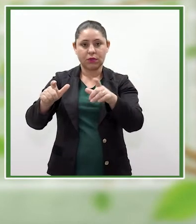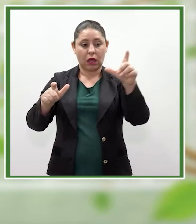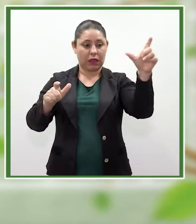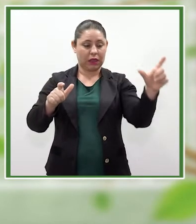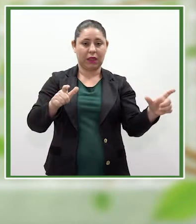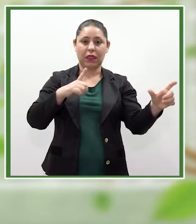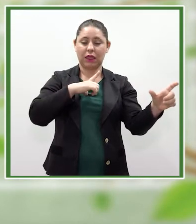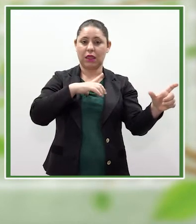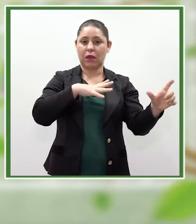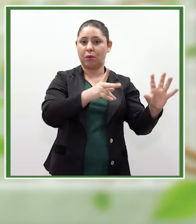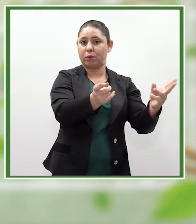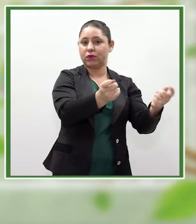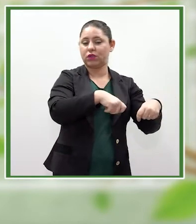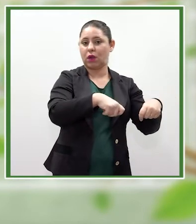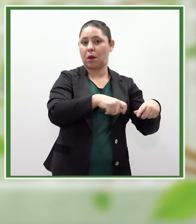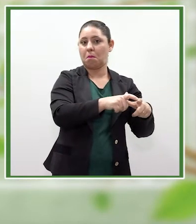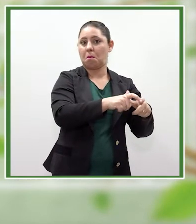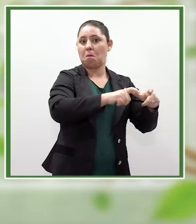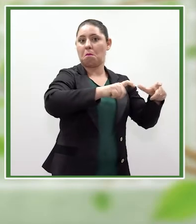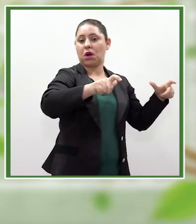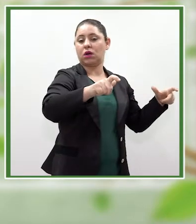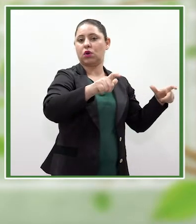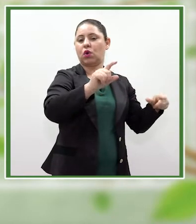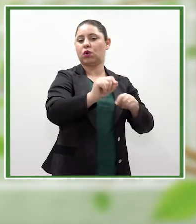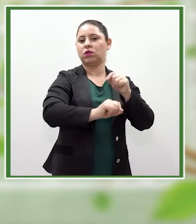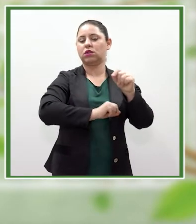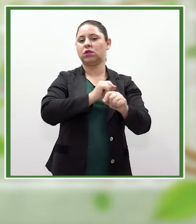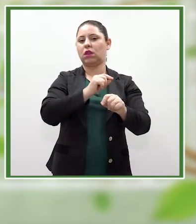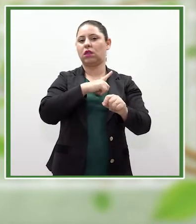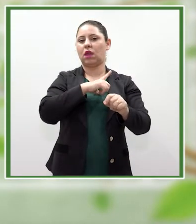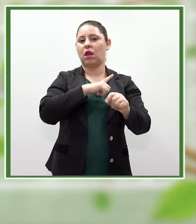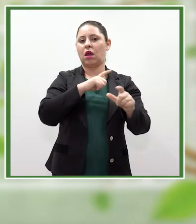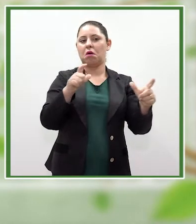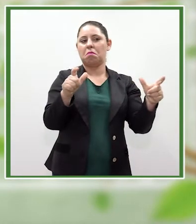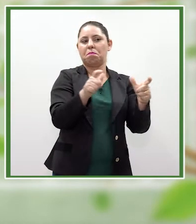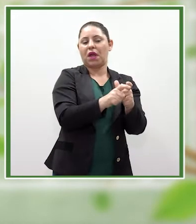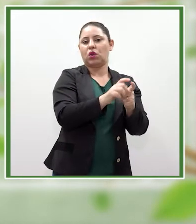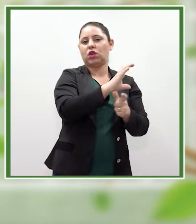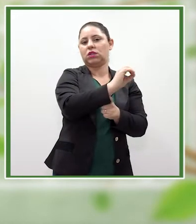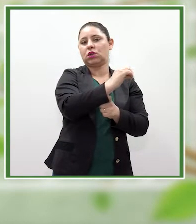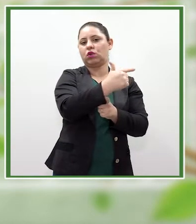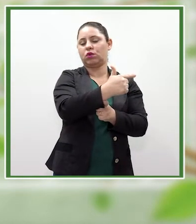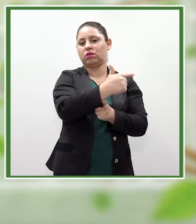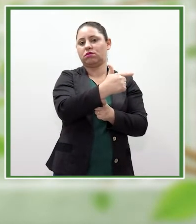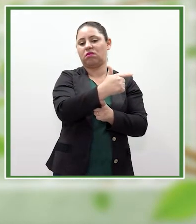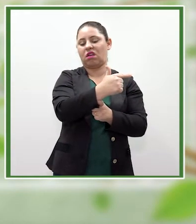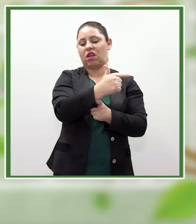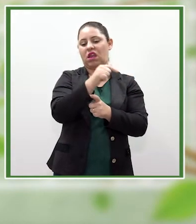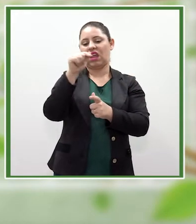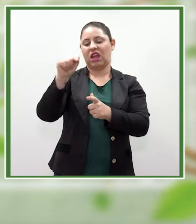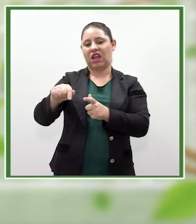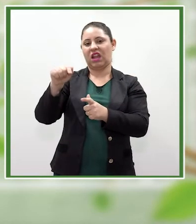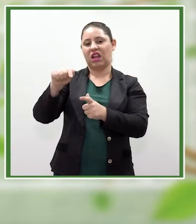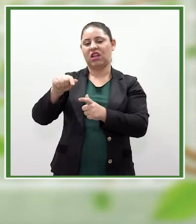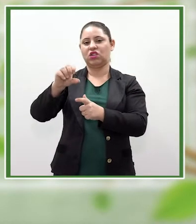de mais de 17 milhões de hectares atualmente. Mais um exemplo da integração